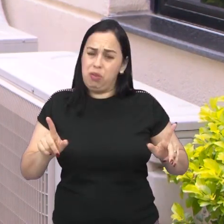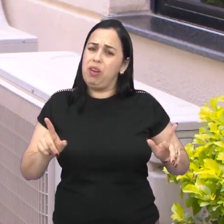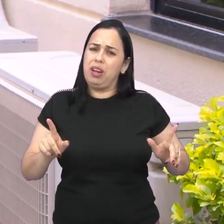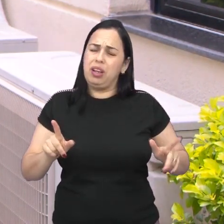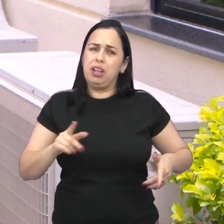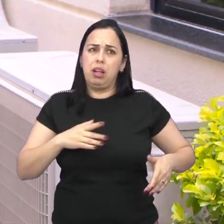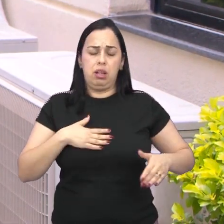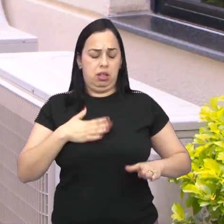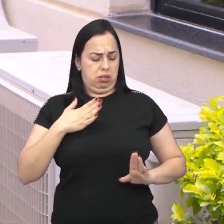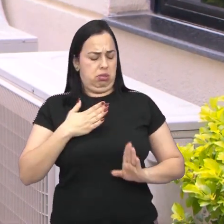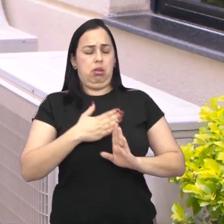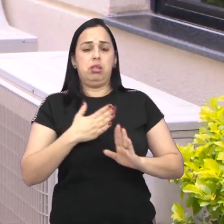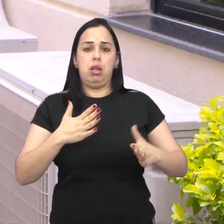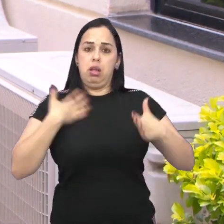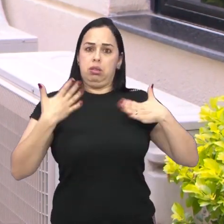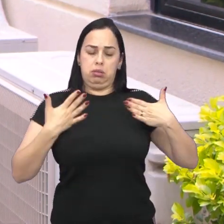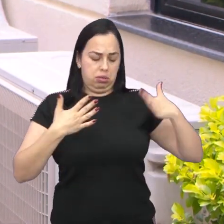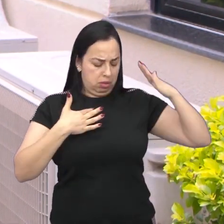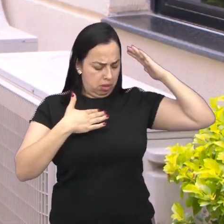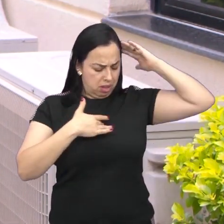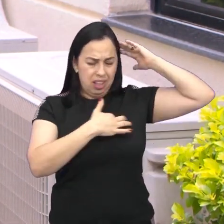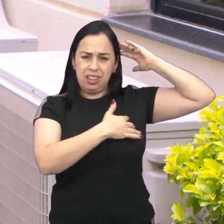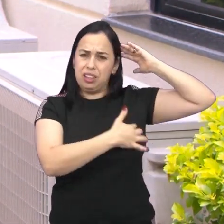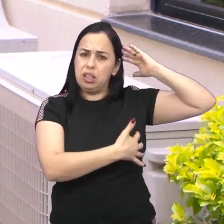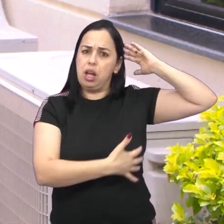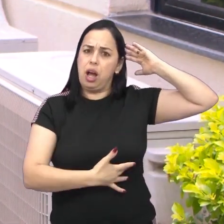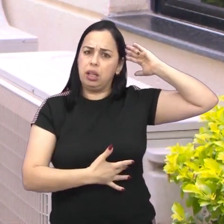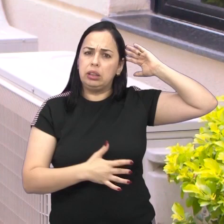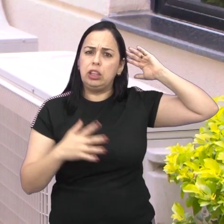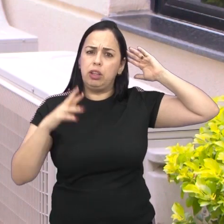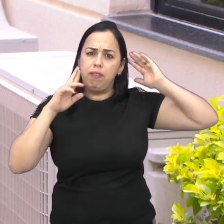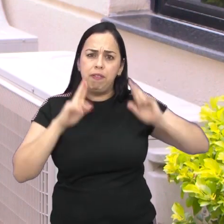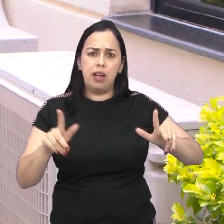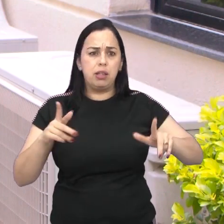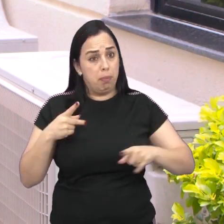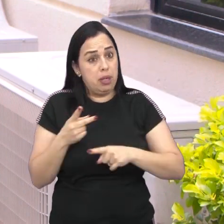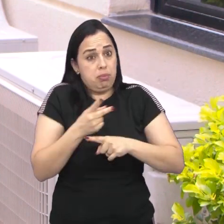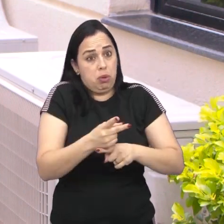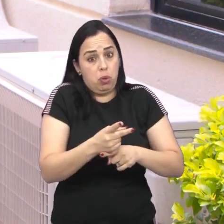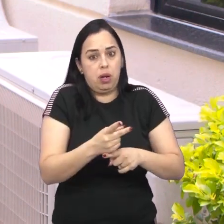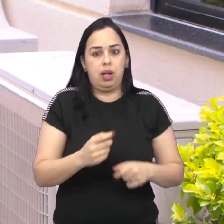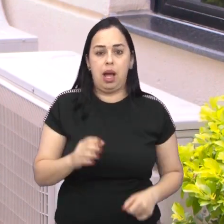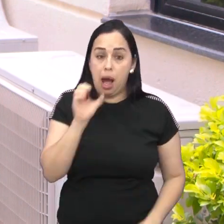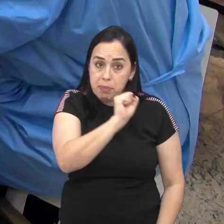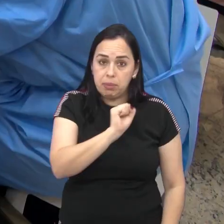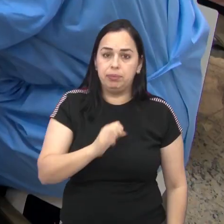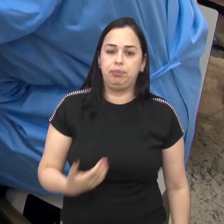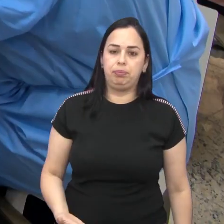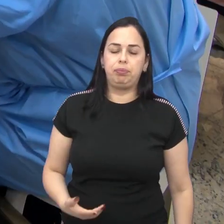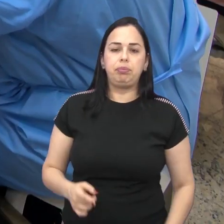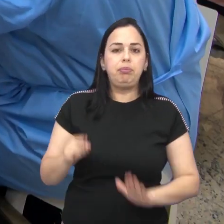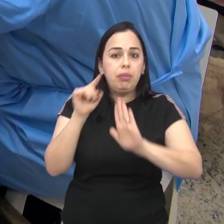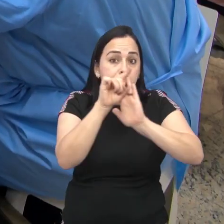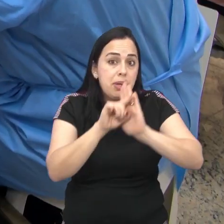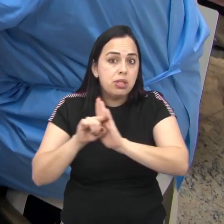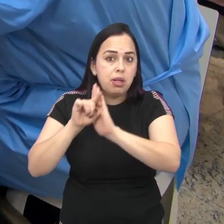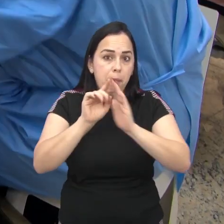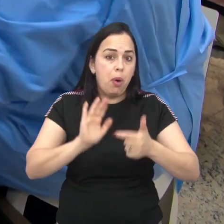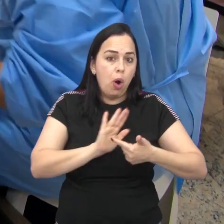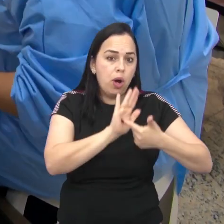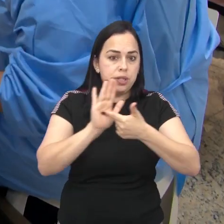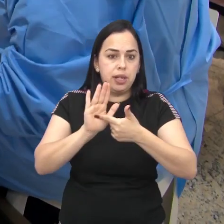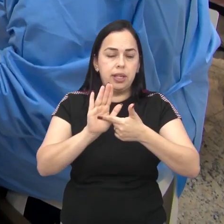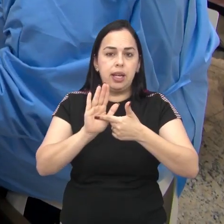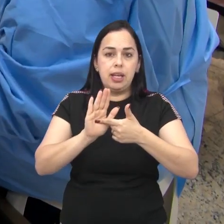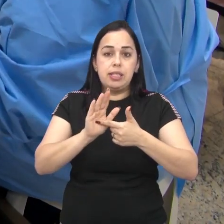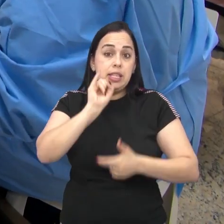coisa diferente, então eu assustei, eu falei assim, alguma coisa está diferente aqui, eu preciso procurar alguém logo. Estatísticas apontam que